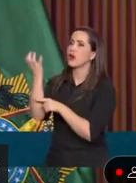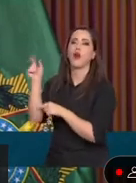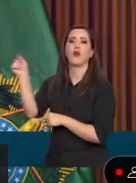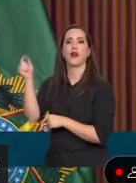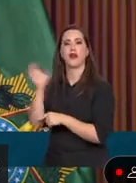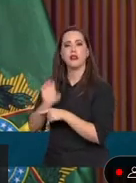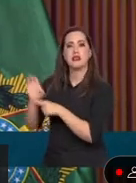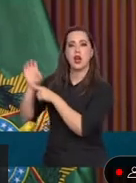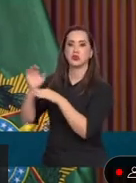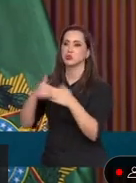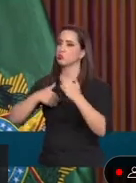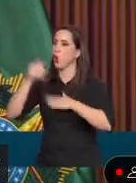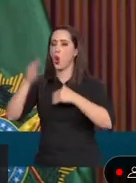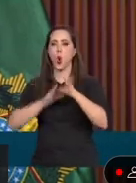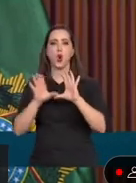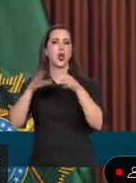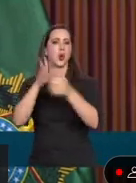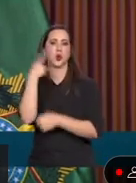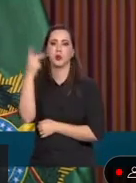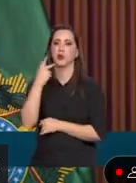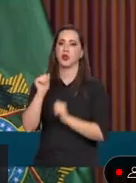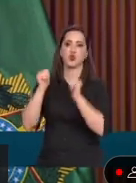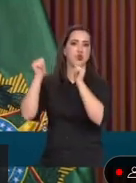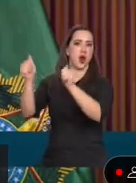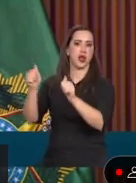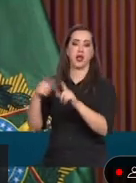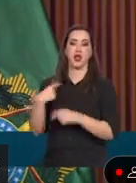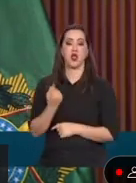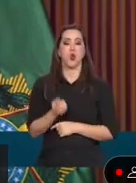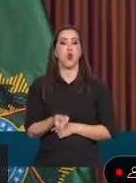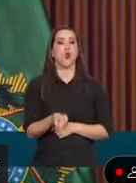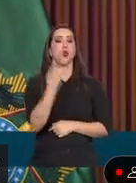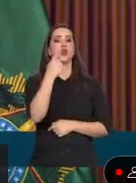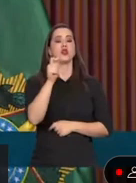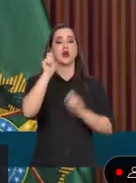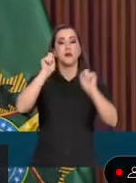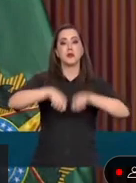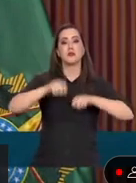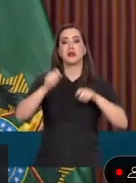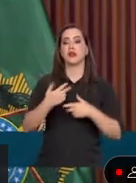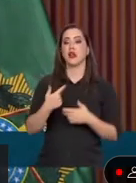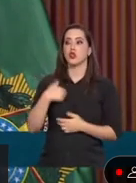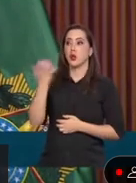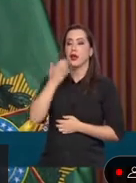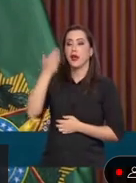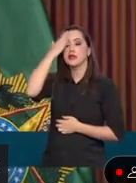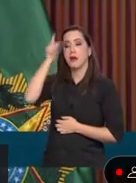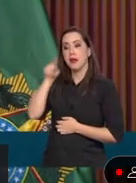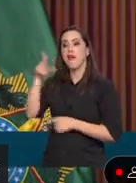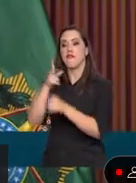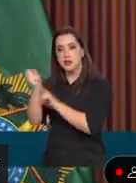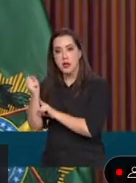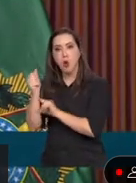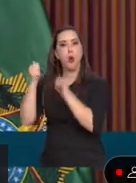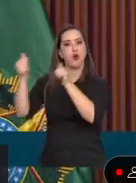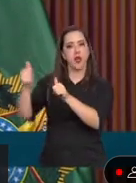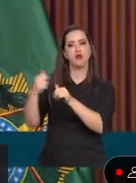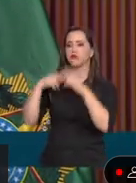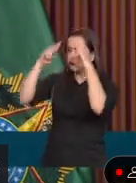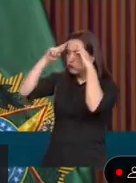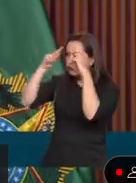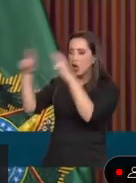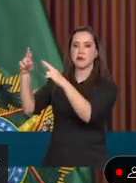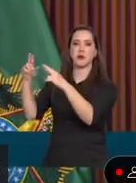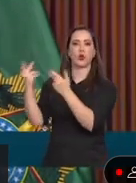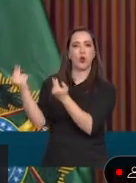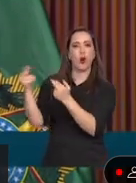quero saber de que partido é o governador. A única coisa que me interessa é saber que ele foi eleito. E, se ele foi eleito, eu tenho que respeitar